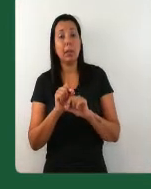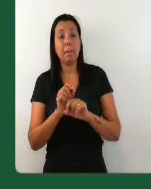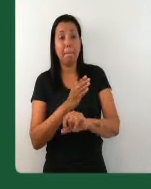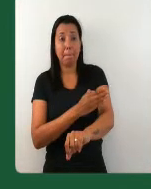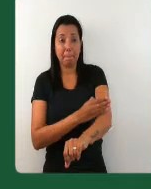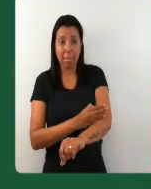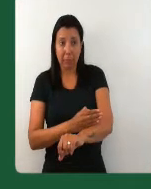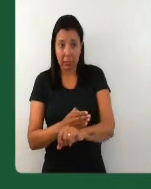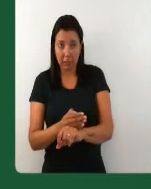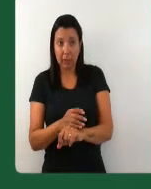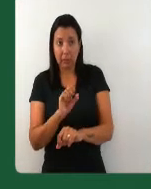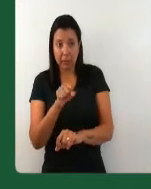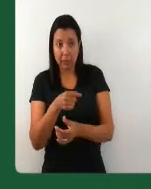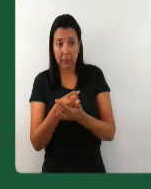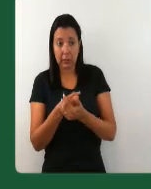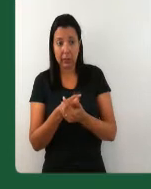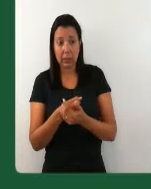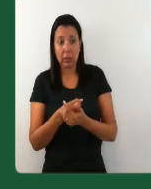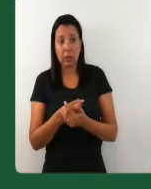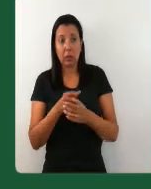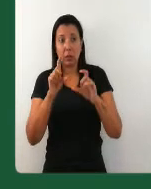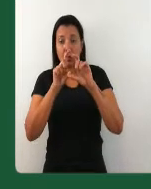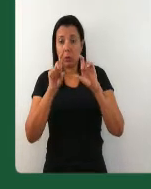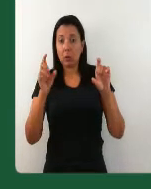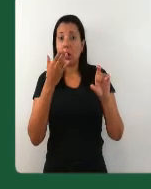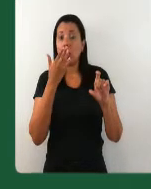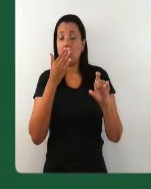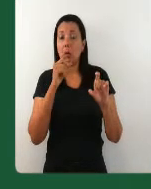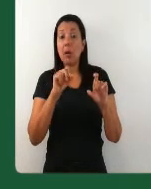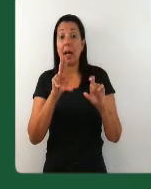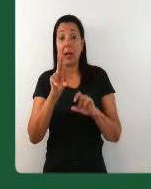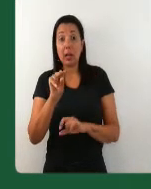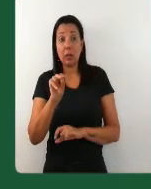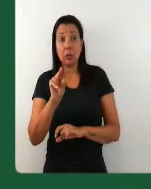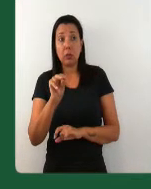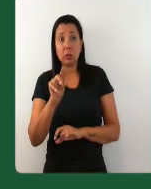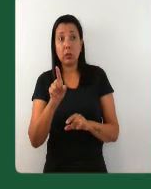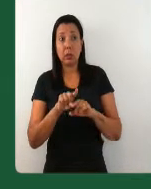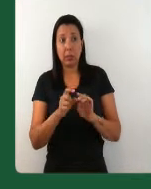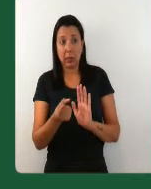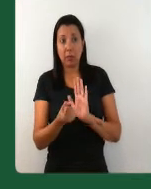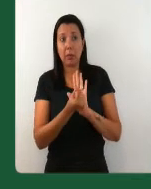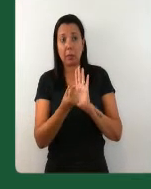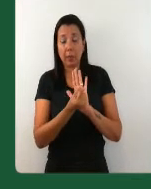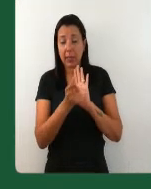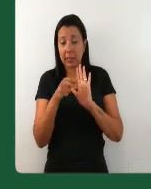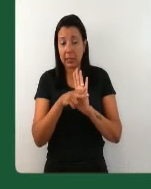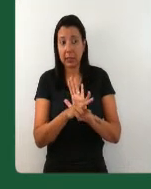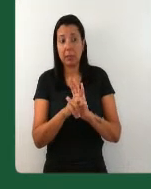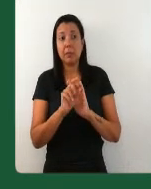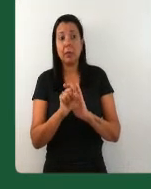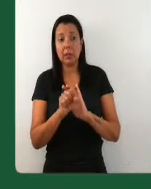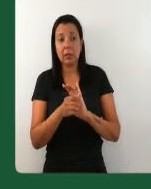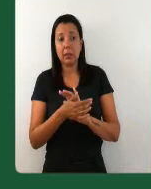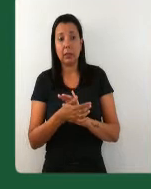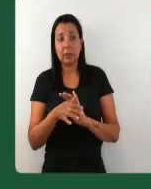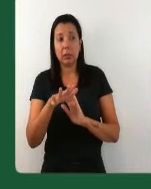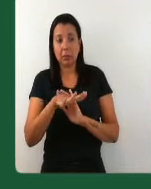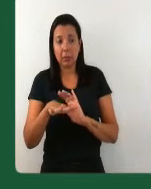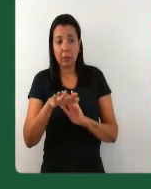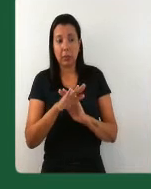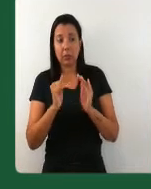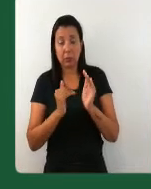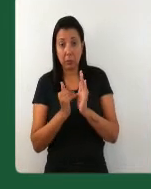brancos, né, com a faixa em cima azul, com os logos estampados, e o logo no espaço